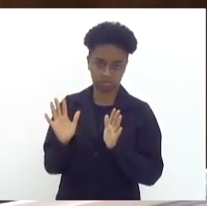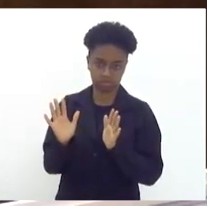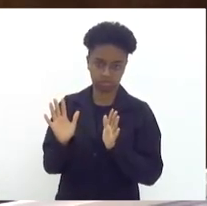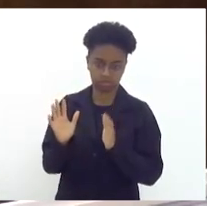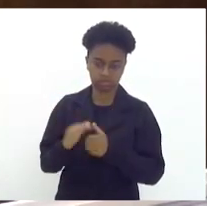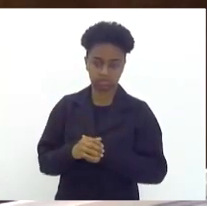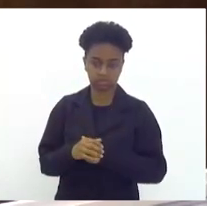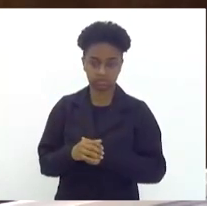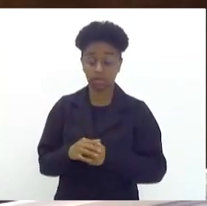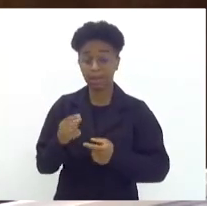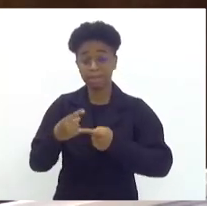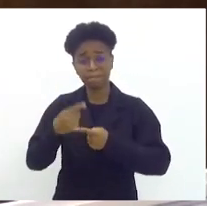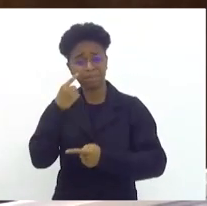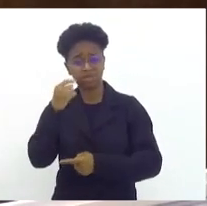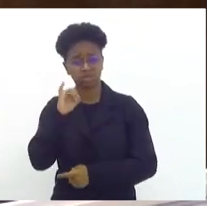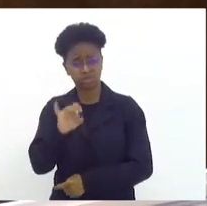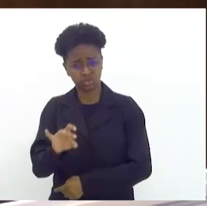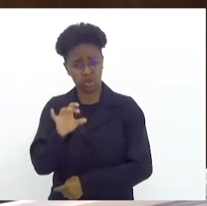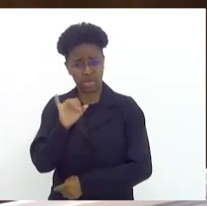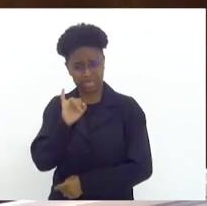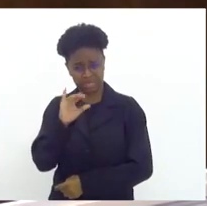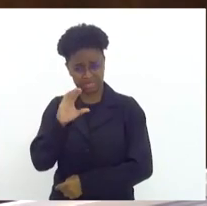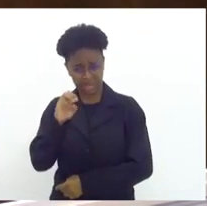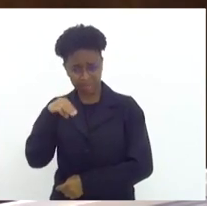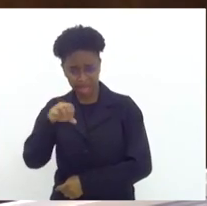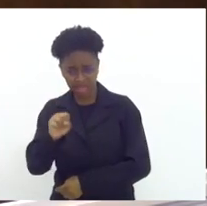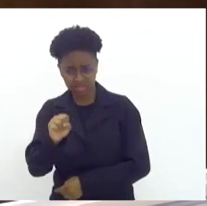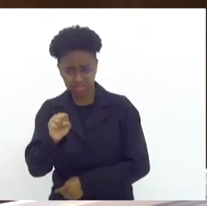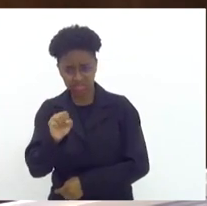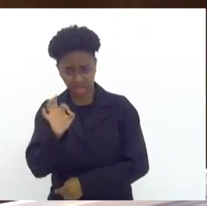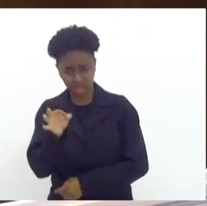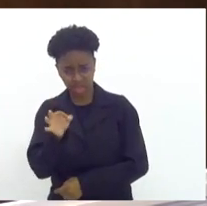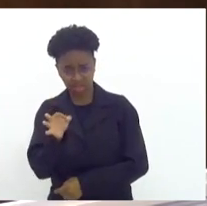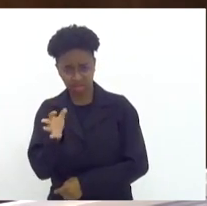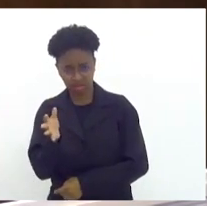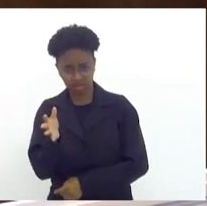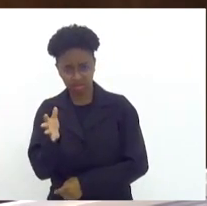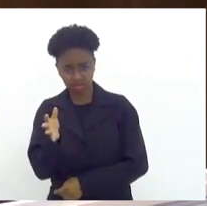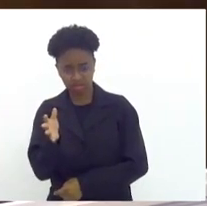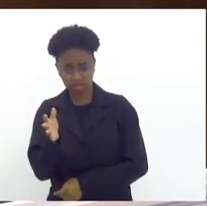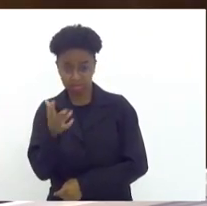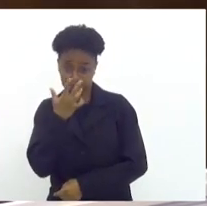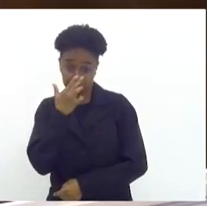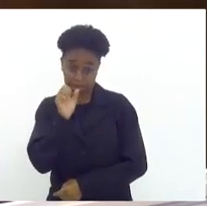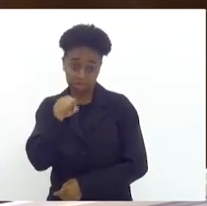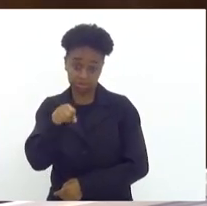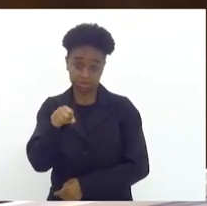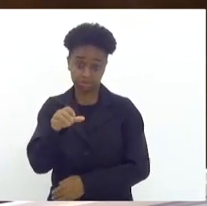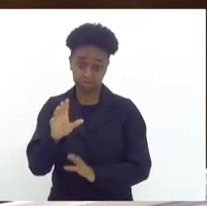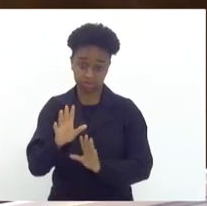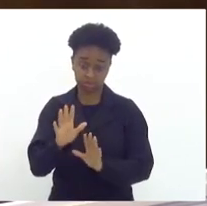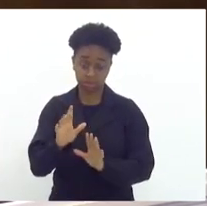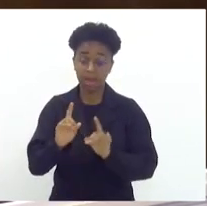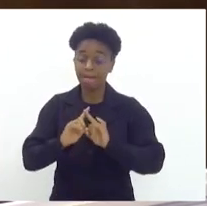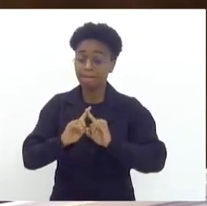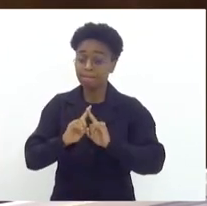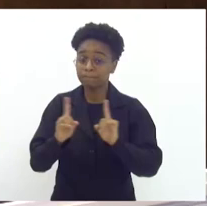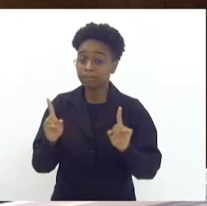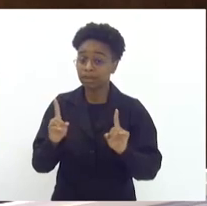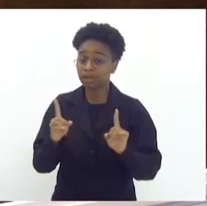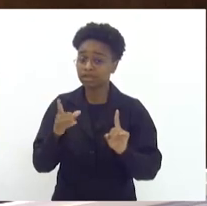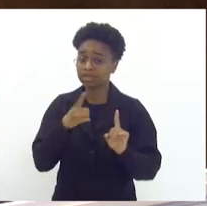considerou-se só o ICMS Tudo indica que sim mas nós temos